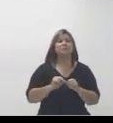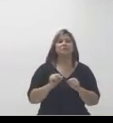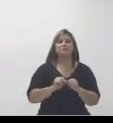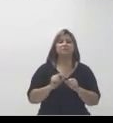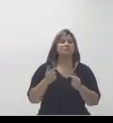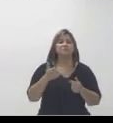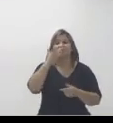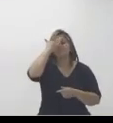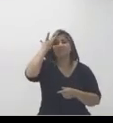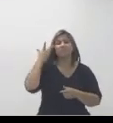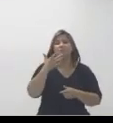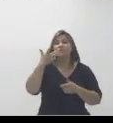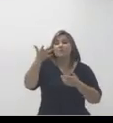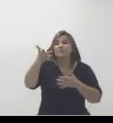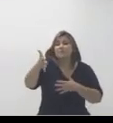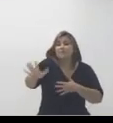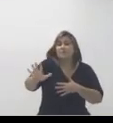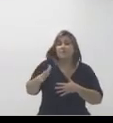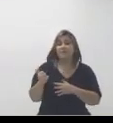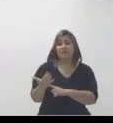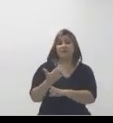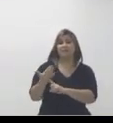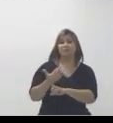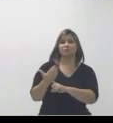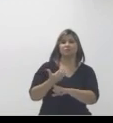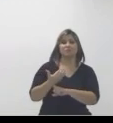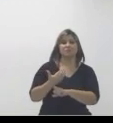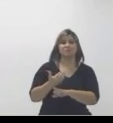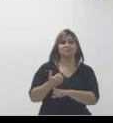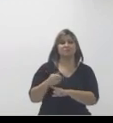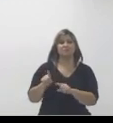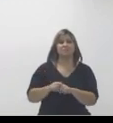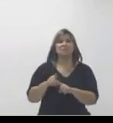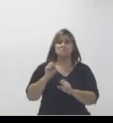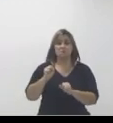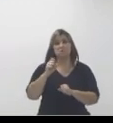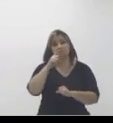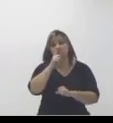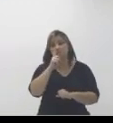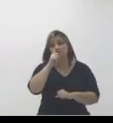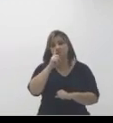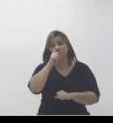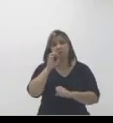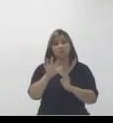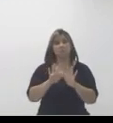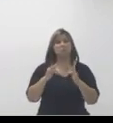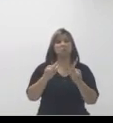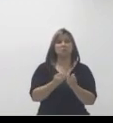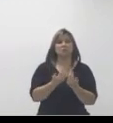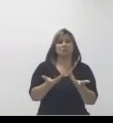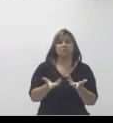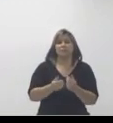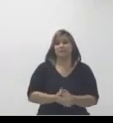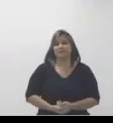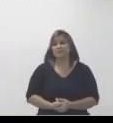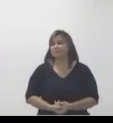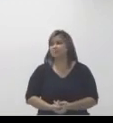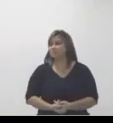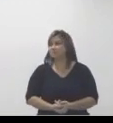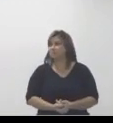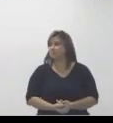aceita ajuda e se torna perigoso para si mesmo da sua família se pode dar uma palavra sobre isso aí